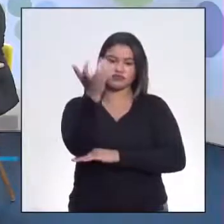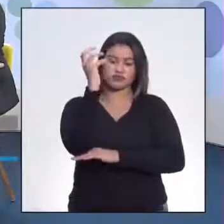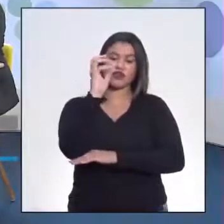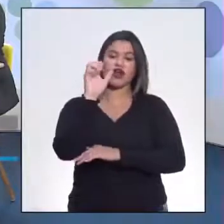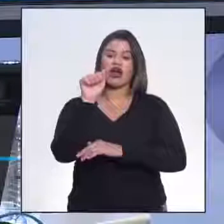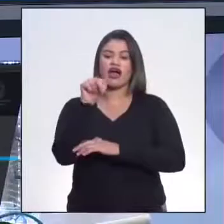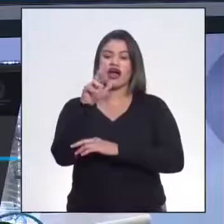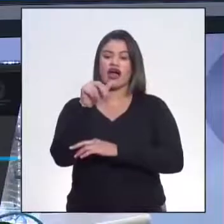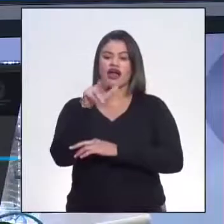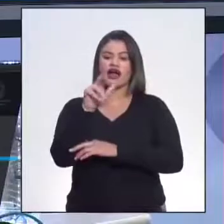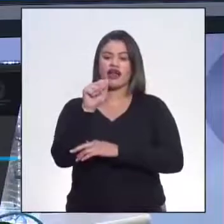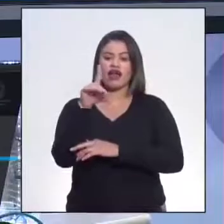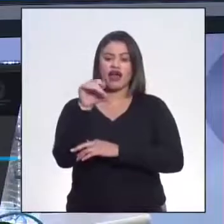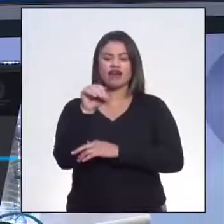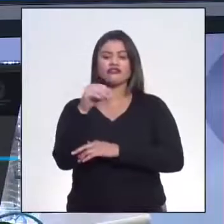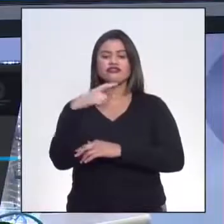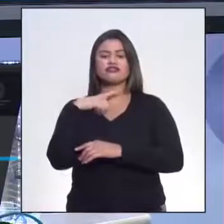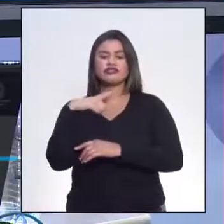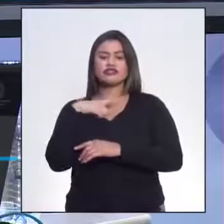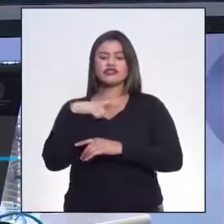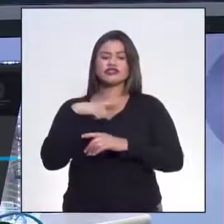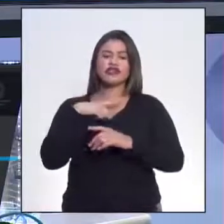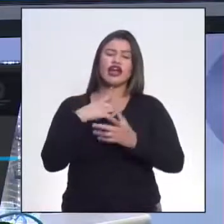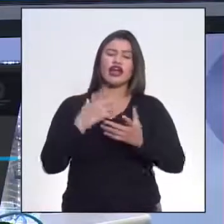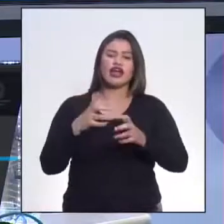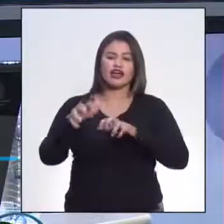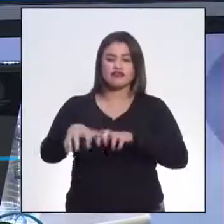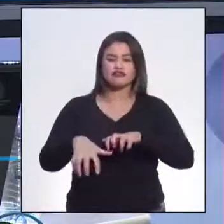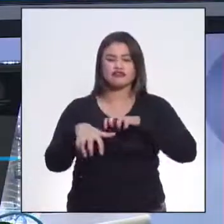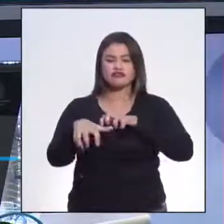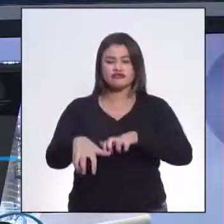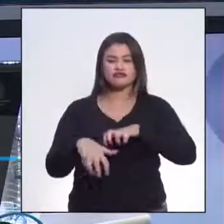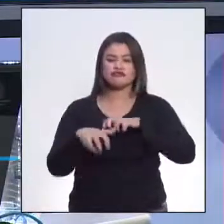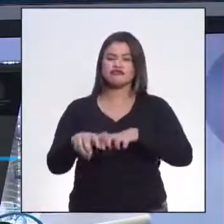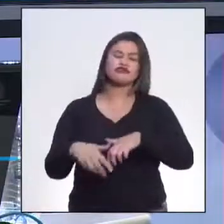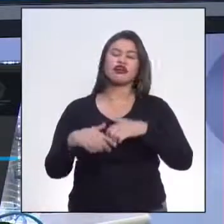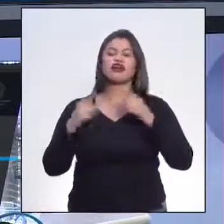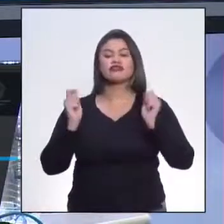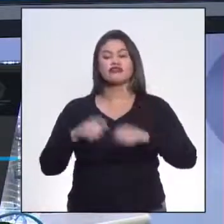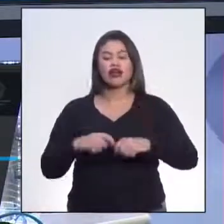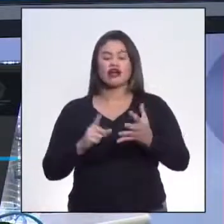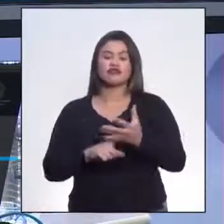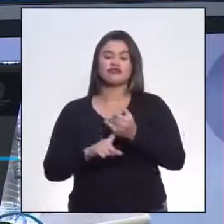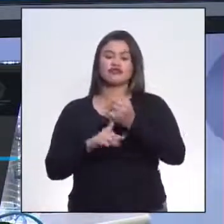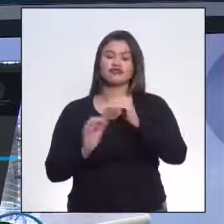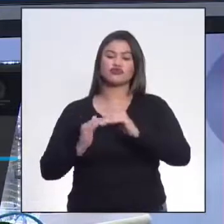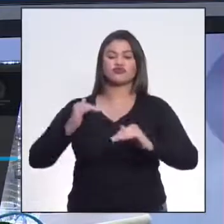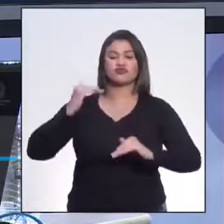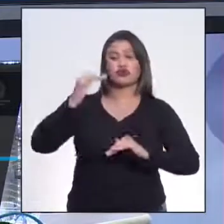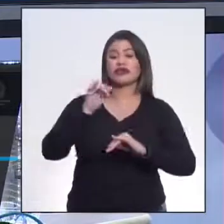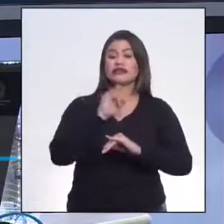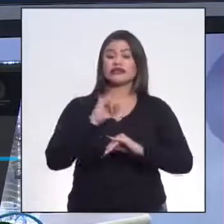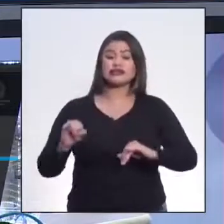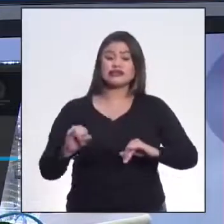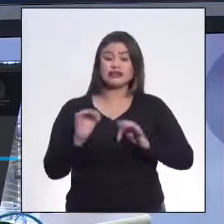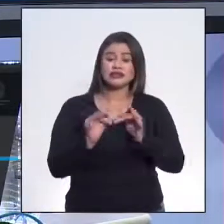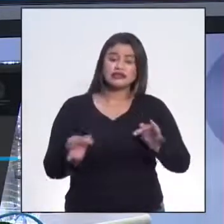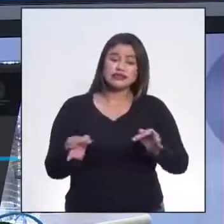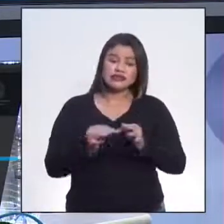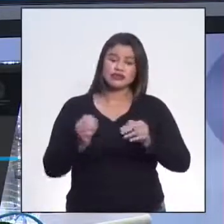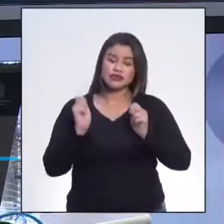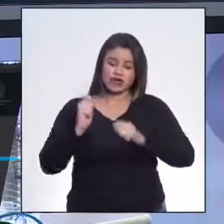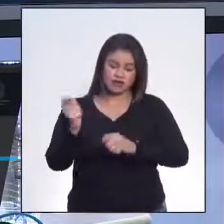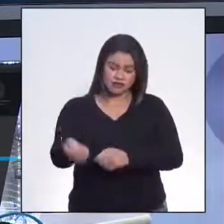uma tecnologia que talvez tenha superado ou não. Né, dependendo se for alguma coisa pequenininha ainda, vou precisar desse tipo